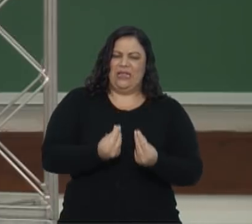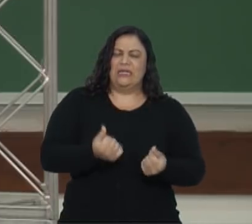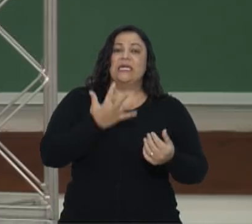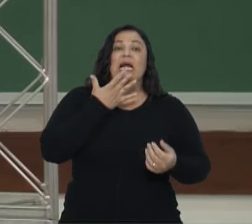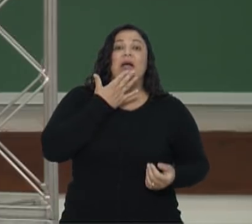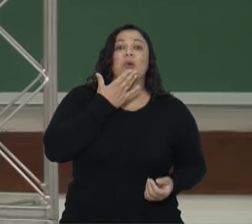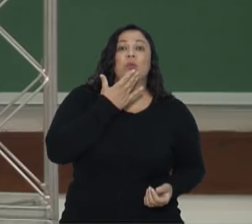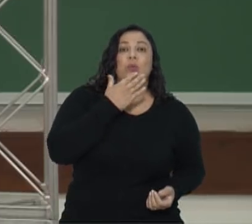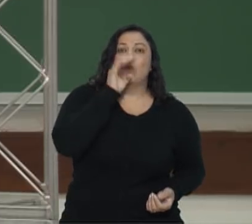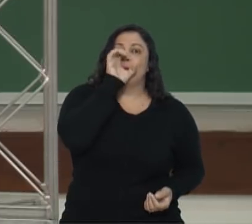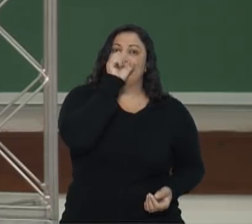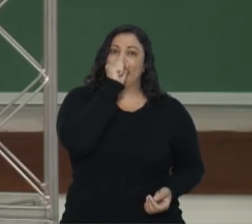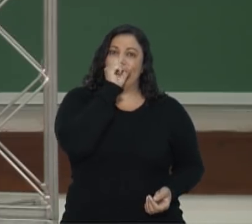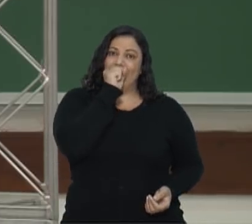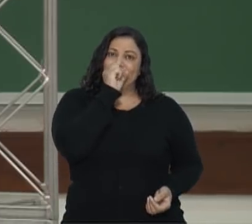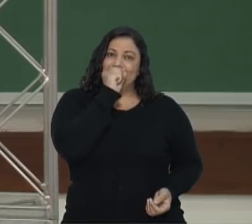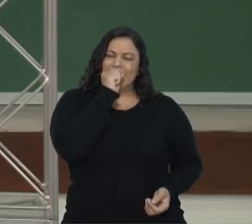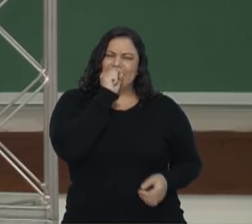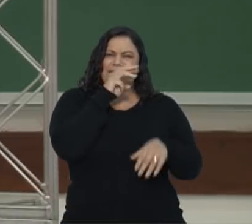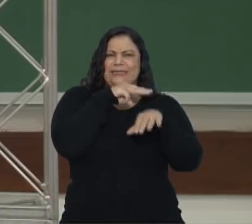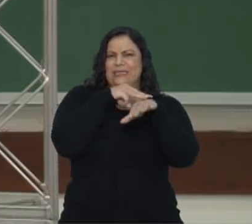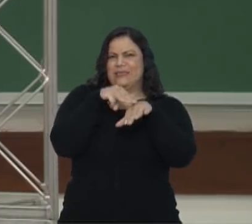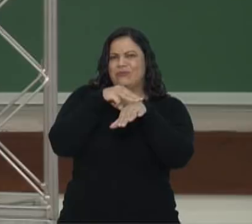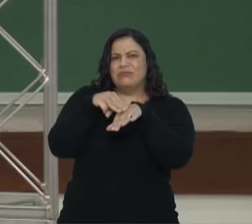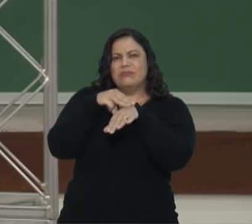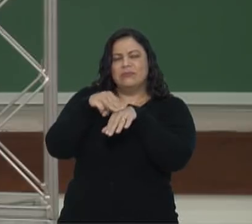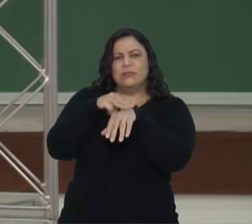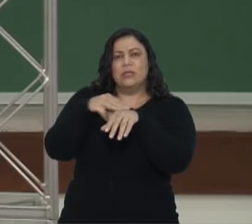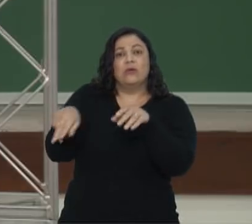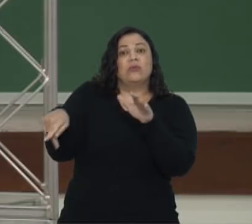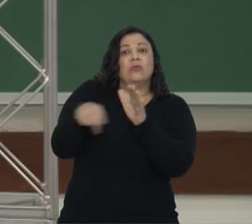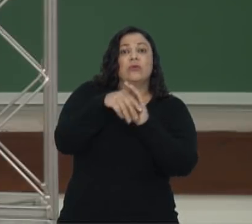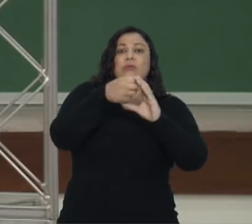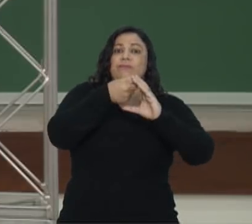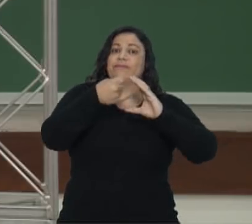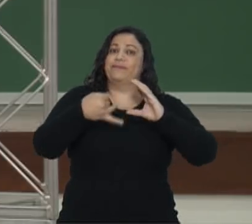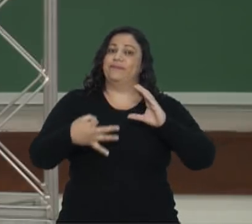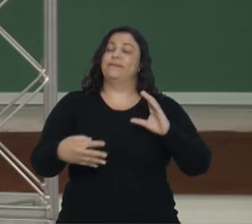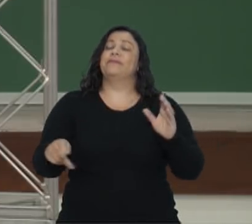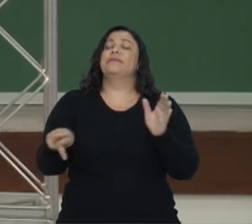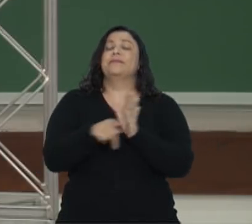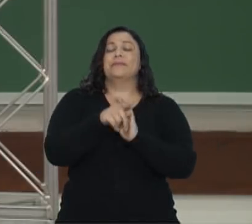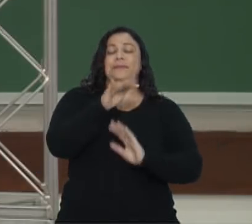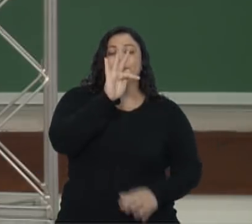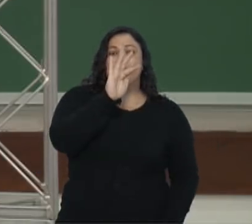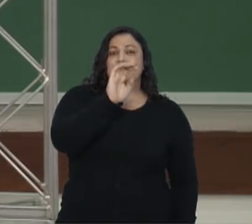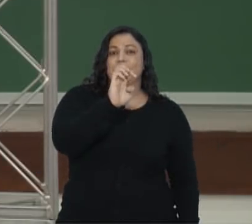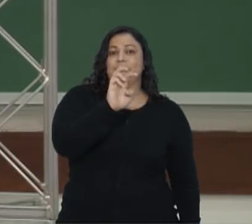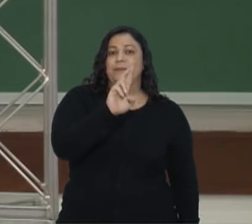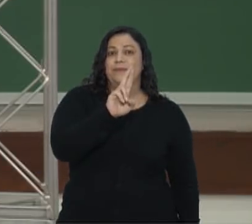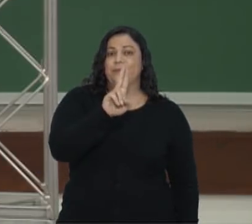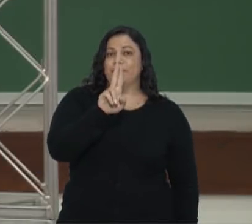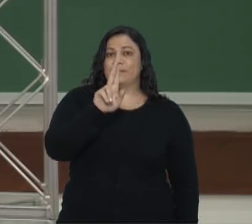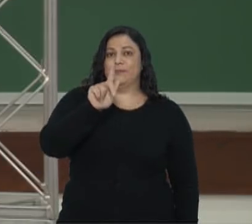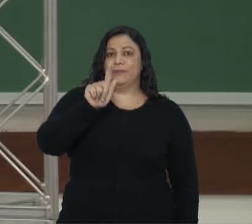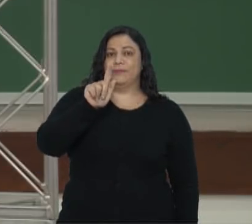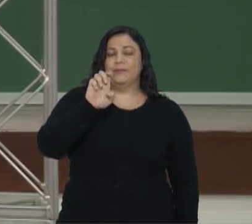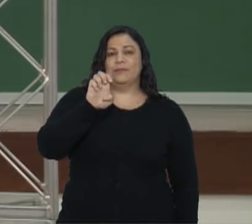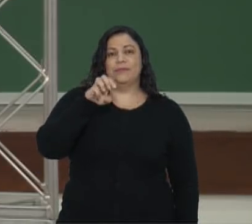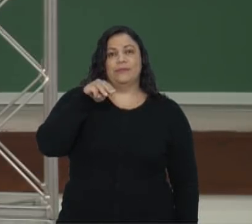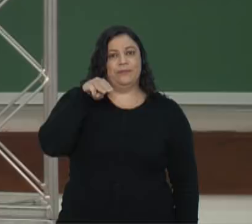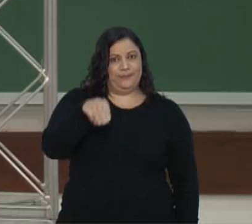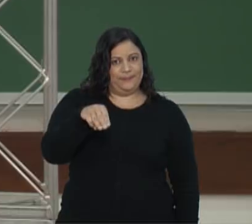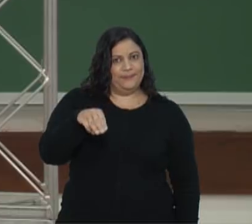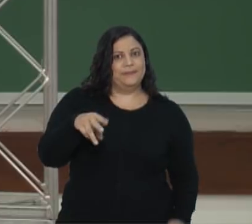alaranjada, amarronzada, que é característico da ferrugem. Tá? Então aqui é uma situação para a gente ver na nossa